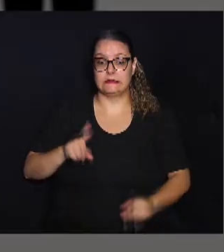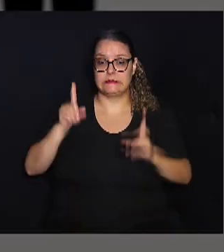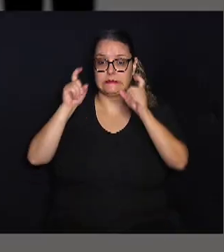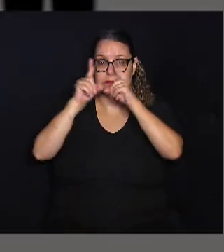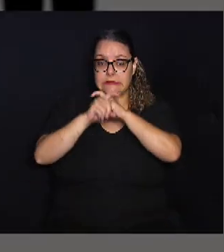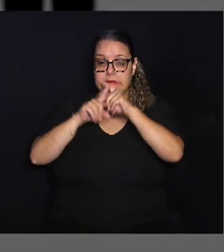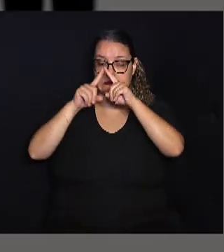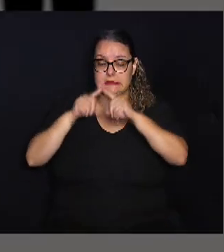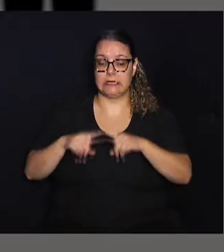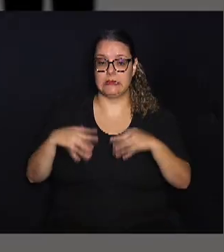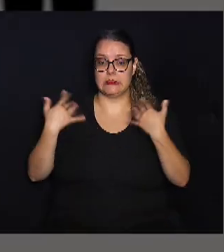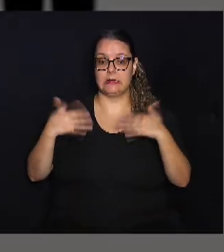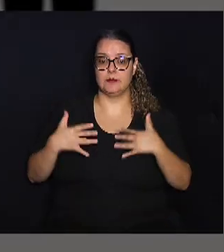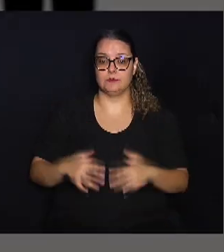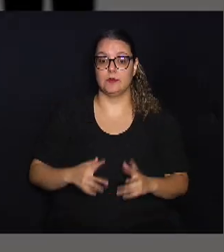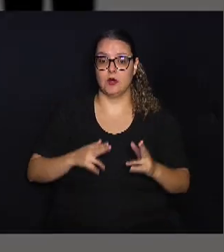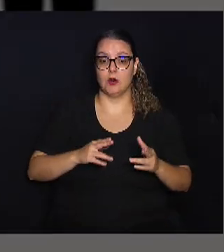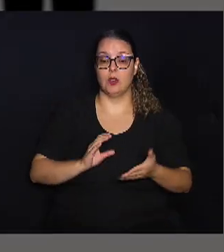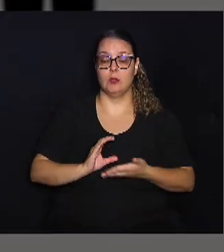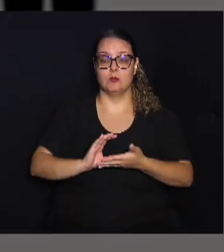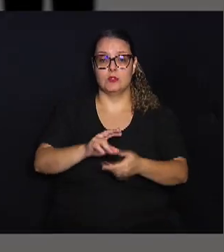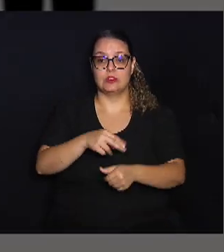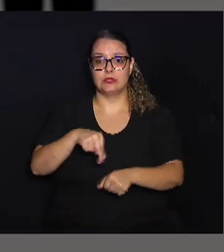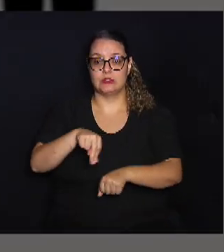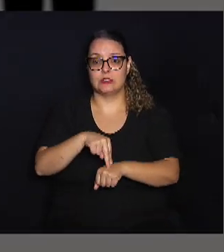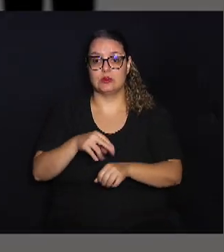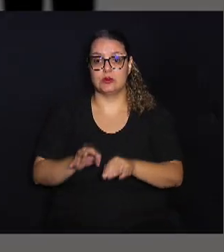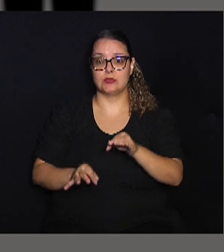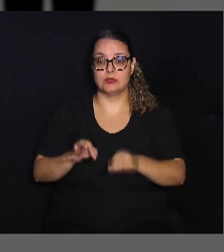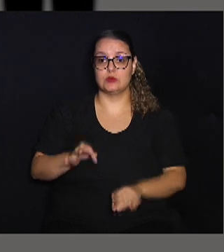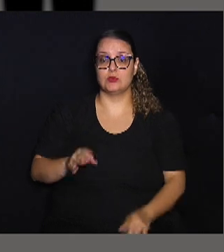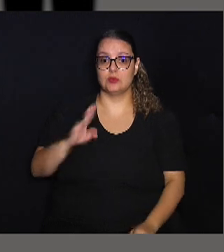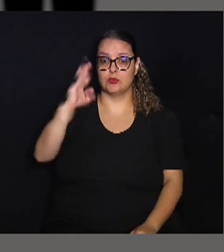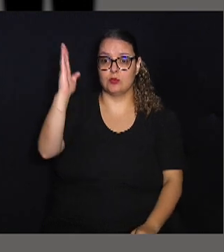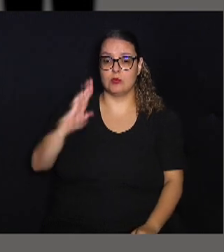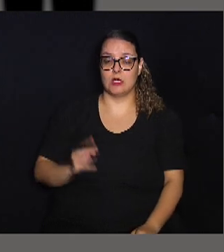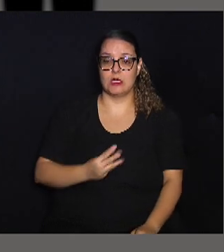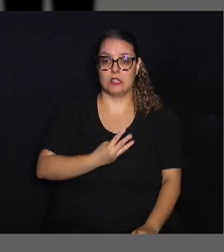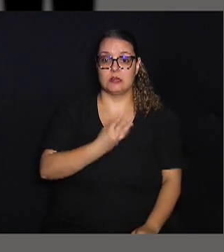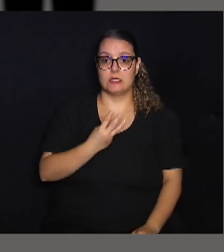desafiadora. De acordo com o Conselho Nacional de Justiça, no Brasil há